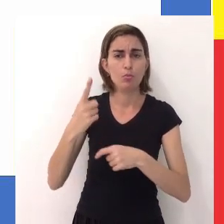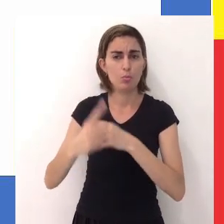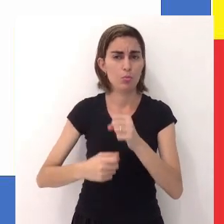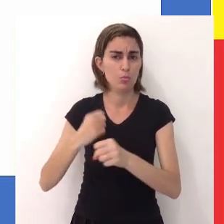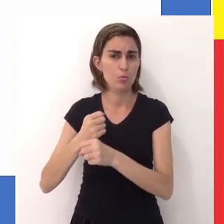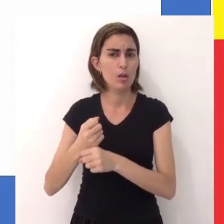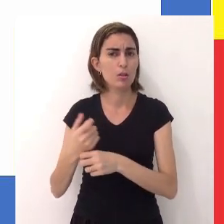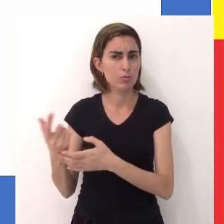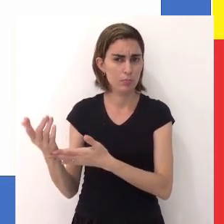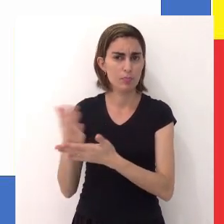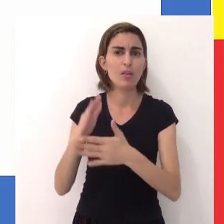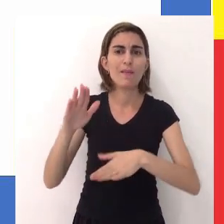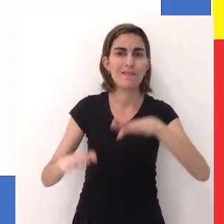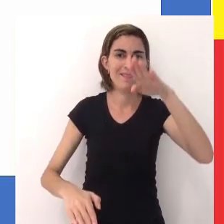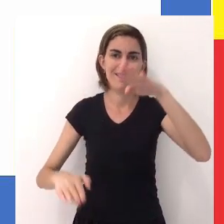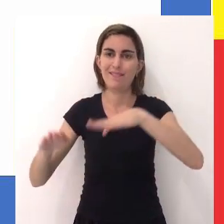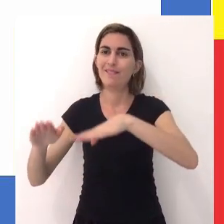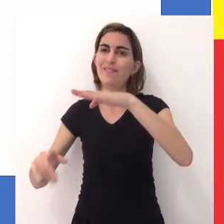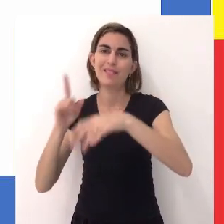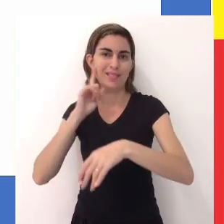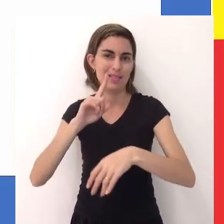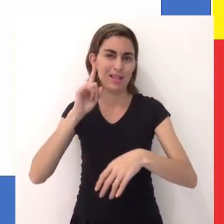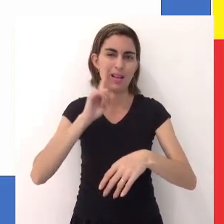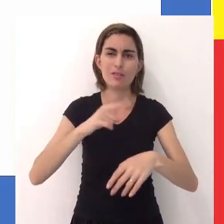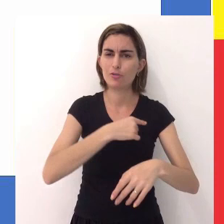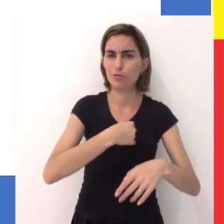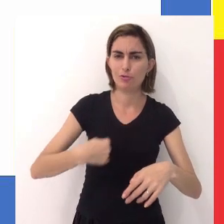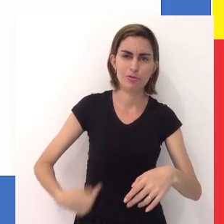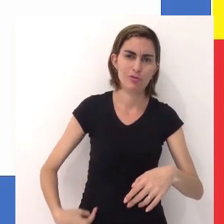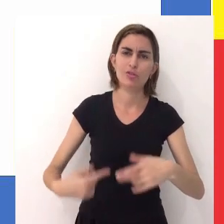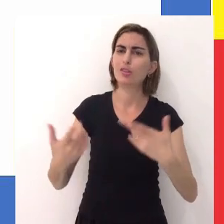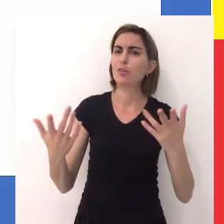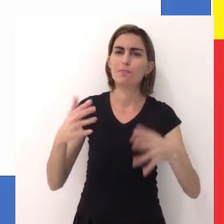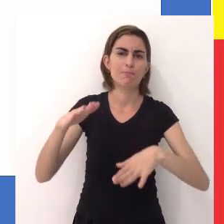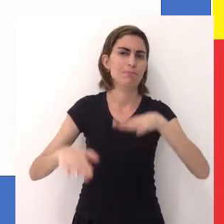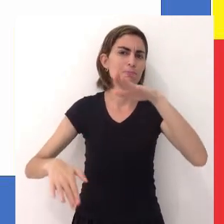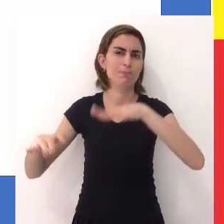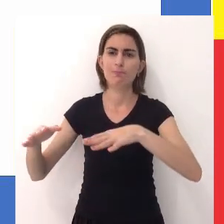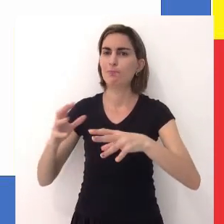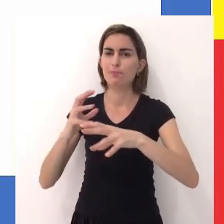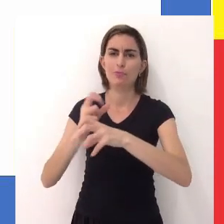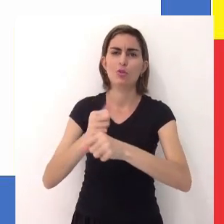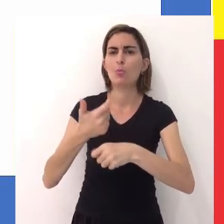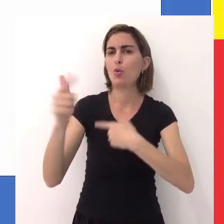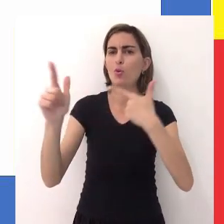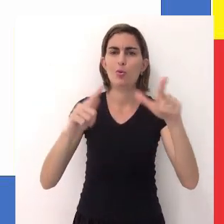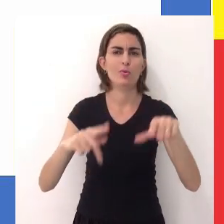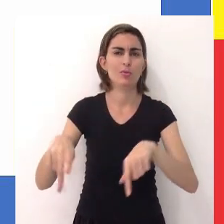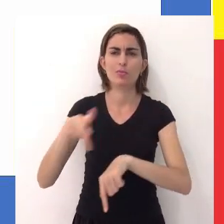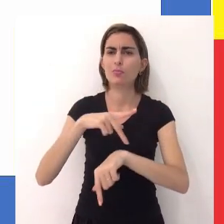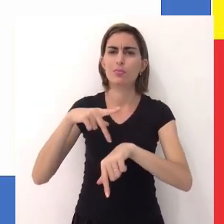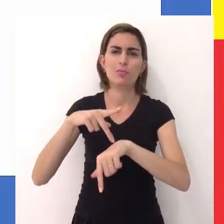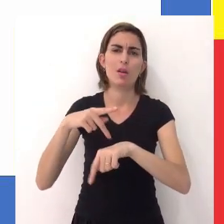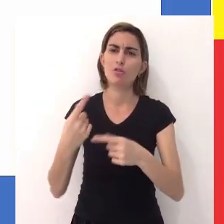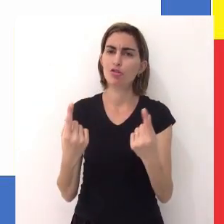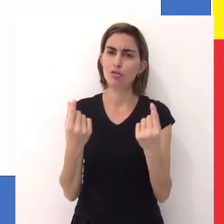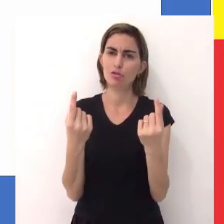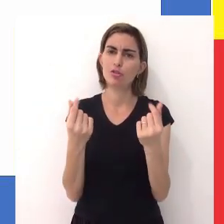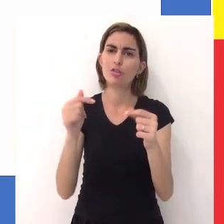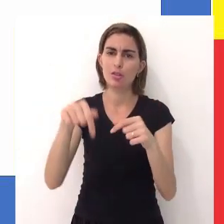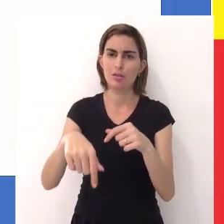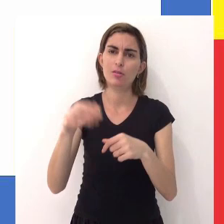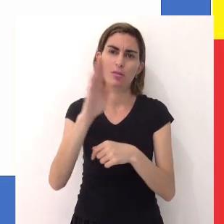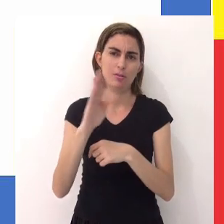ano. Observa que é desproporcional, né, gente? Estados Unidos, China, é desproporcional a soma do Produto Interno Bruto, o dinheiro produzido